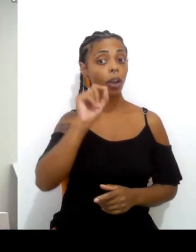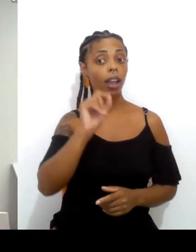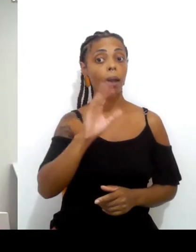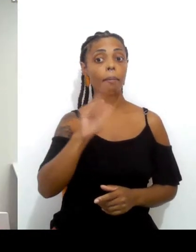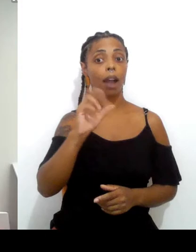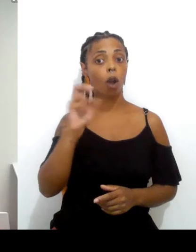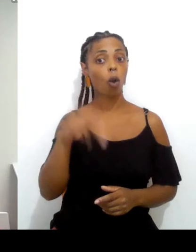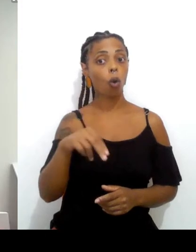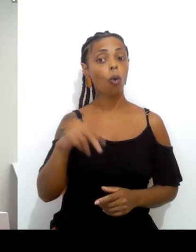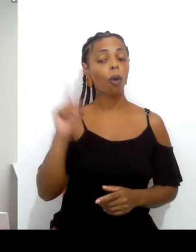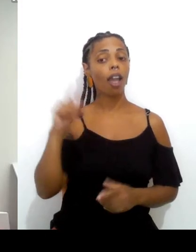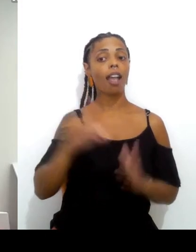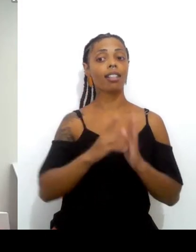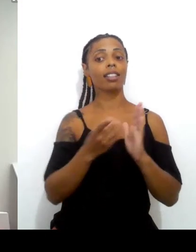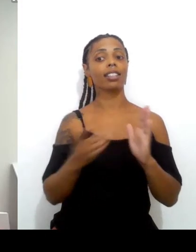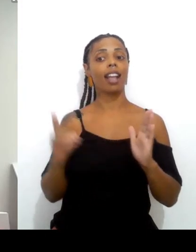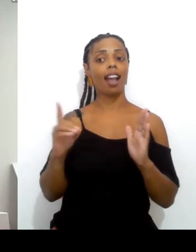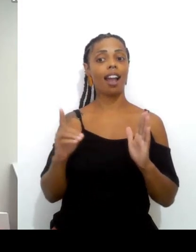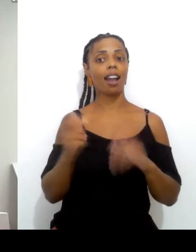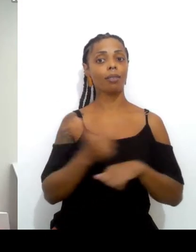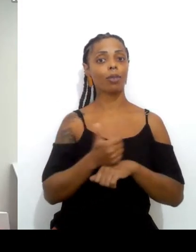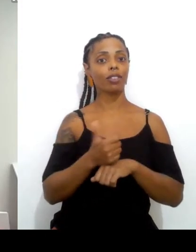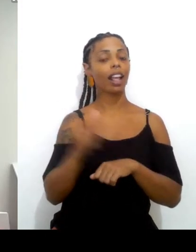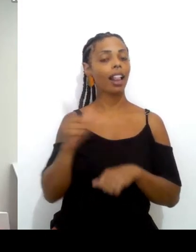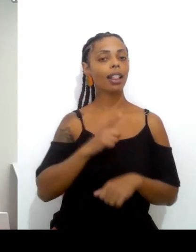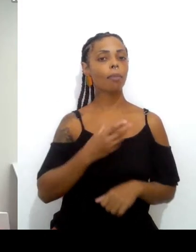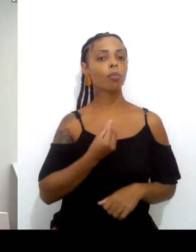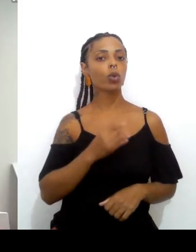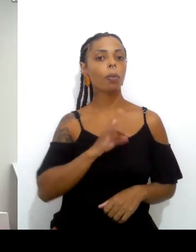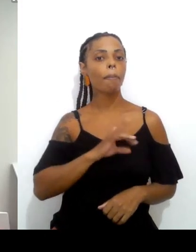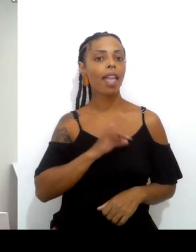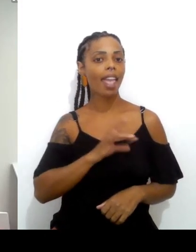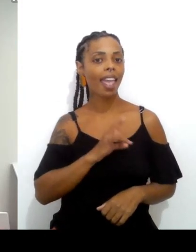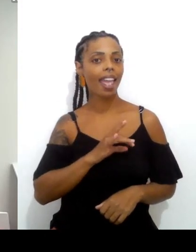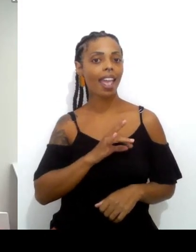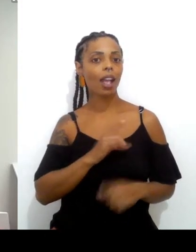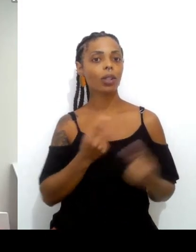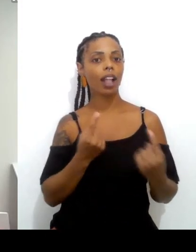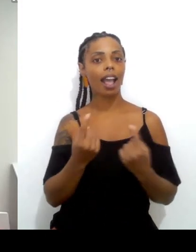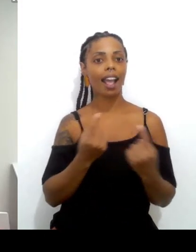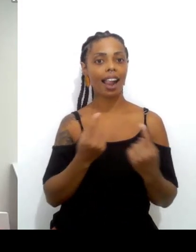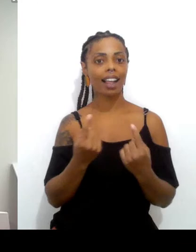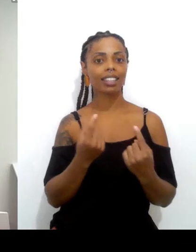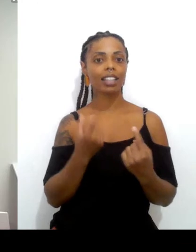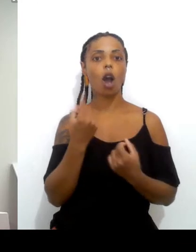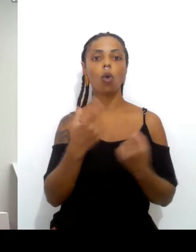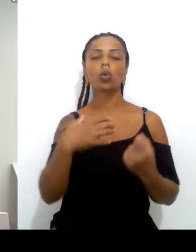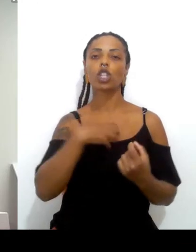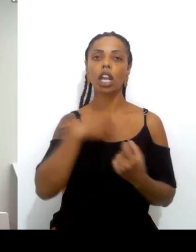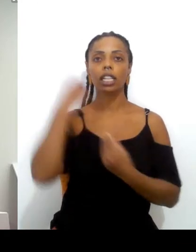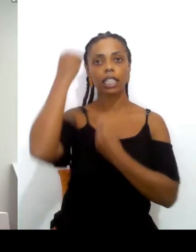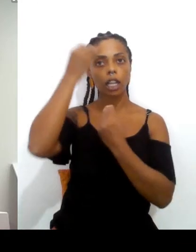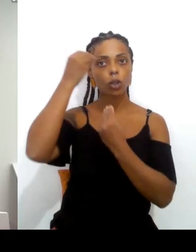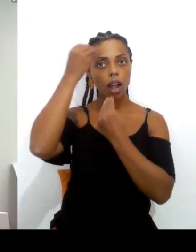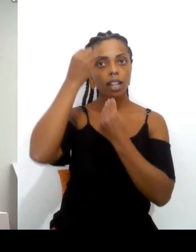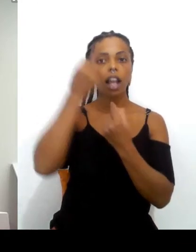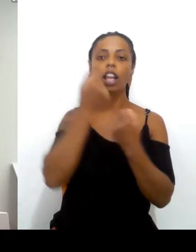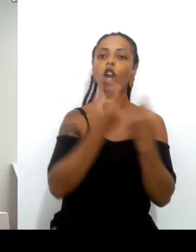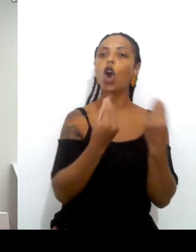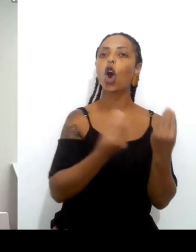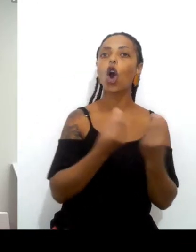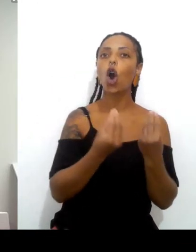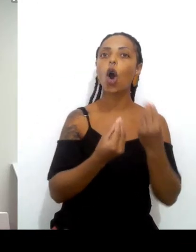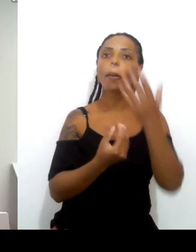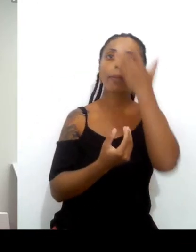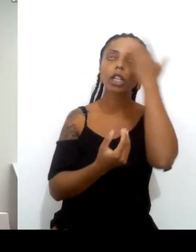e ele tinha muito medo entre a relação entre alguns modos de sexualidade e algumas compreensões dentro do